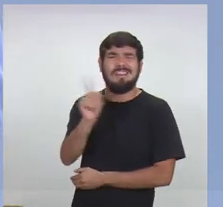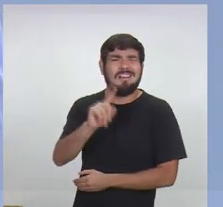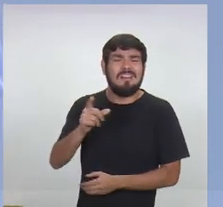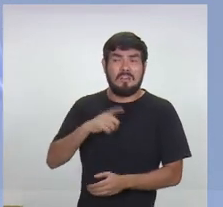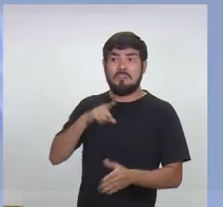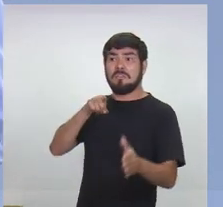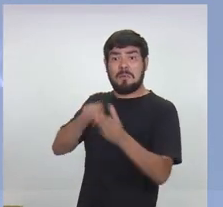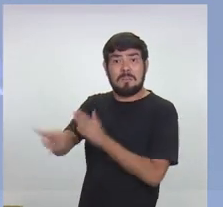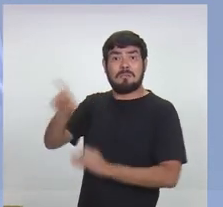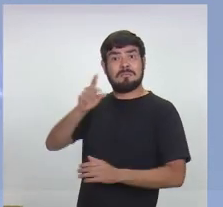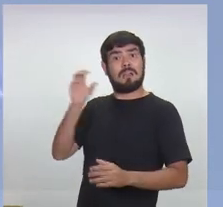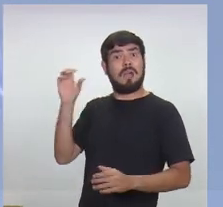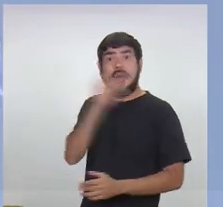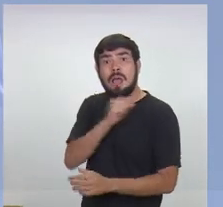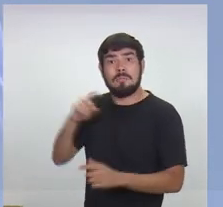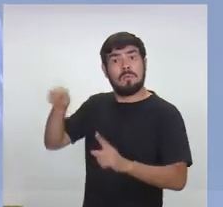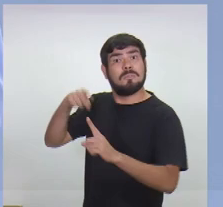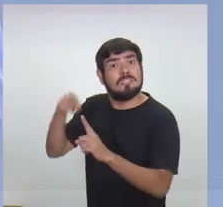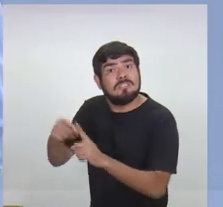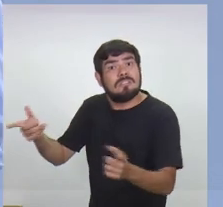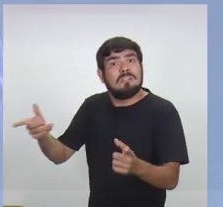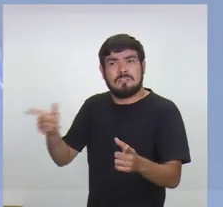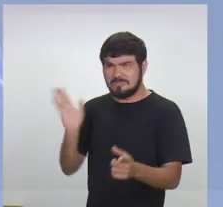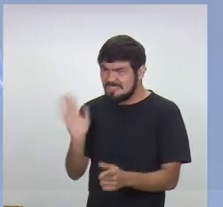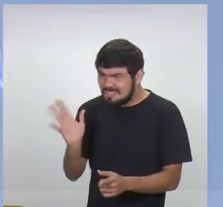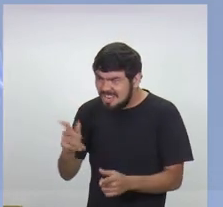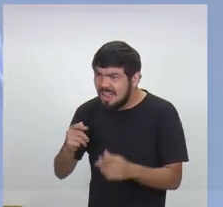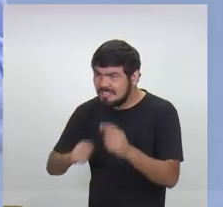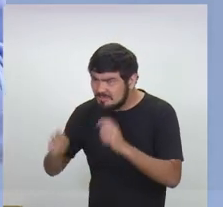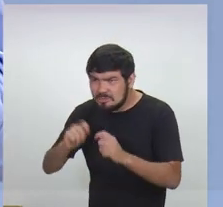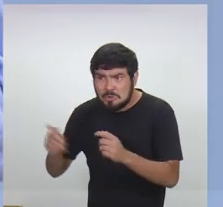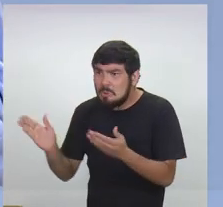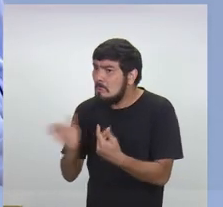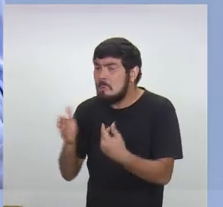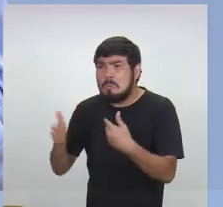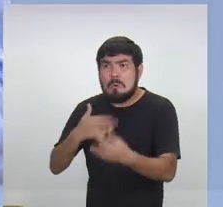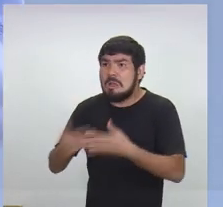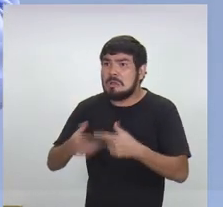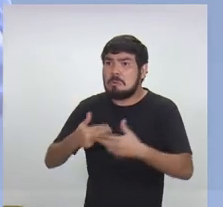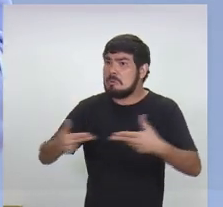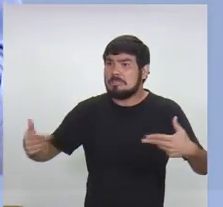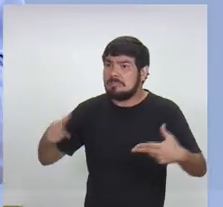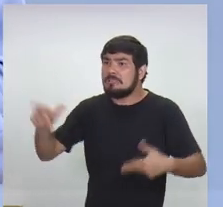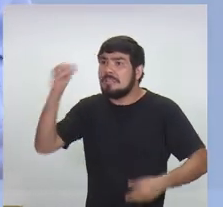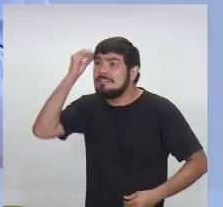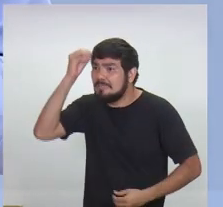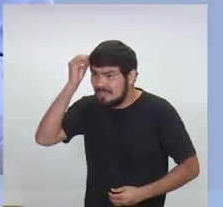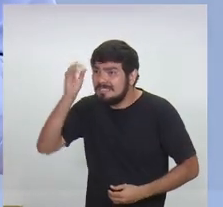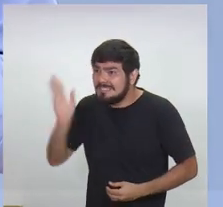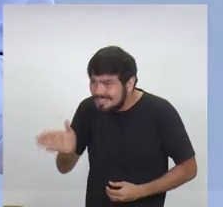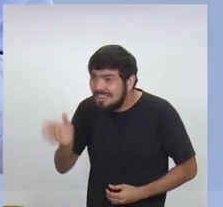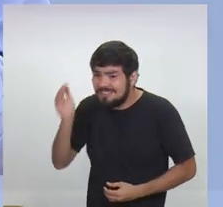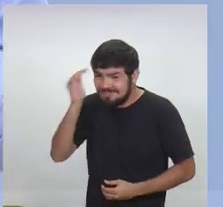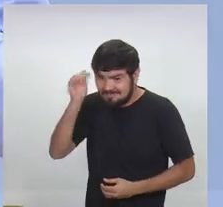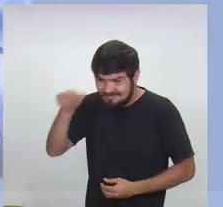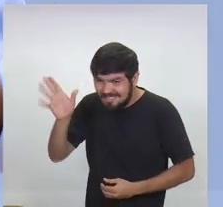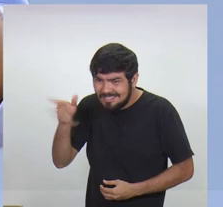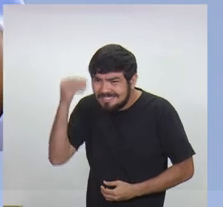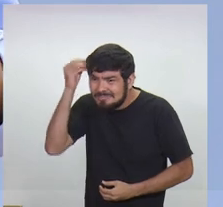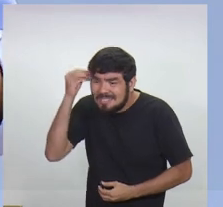objetiva se você já administrou alguma coisa isso que eu quero saber é isso que a população do amazonas quer saber